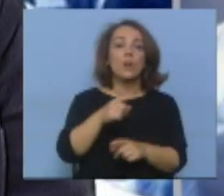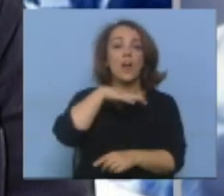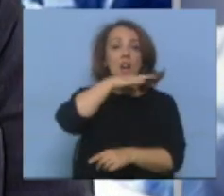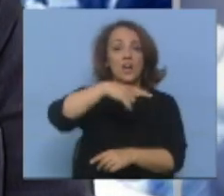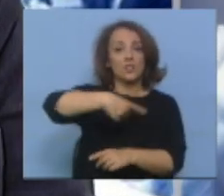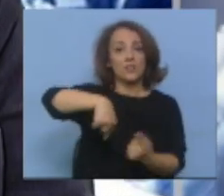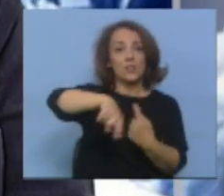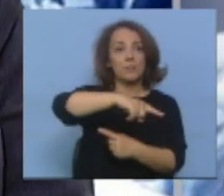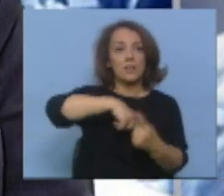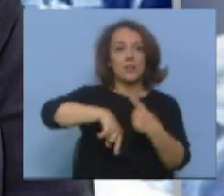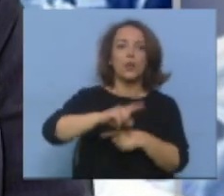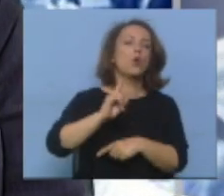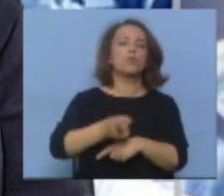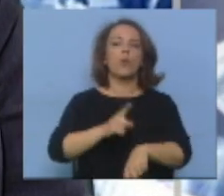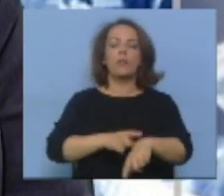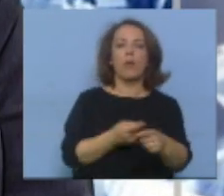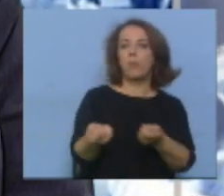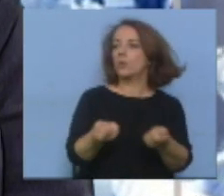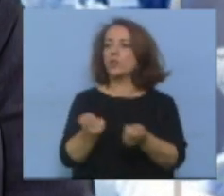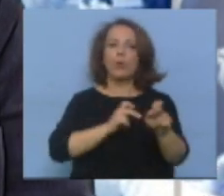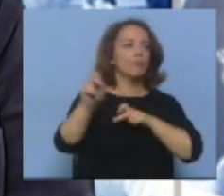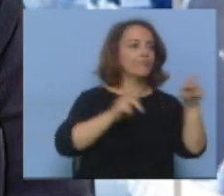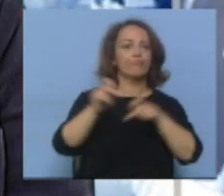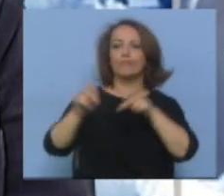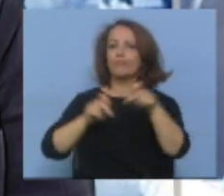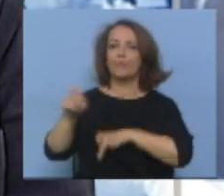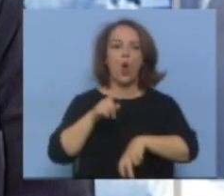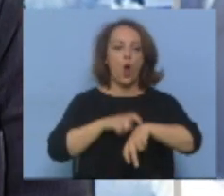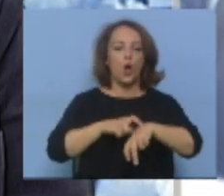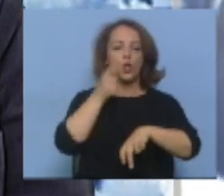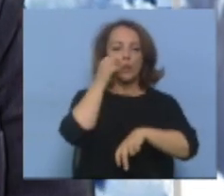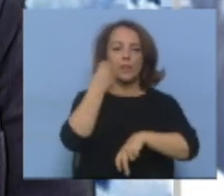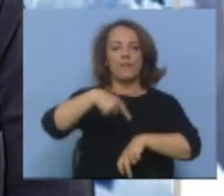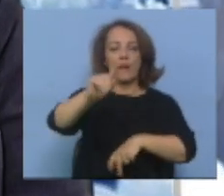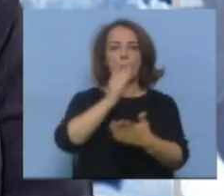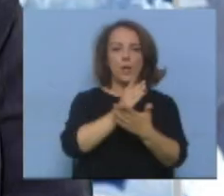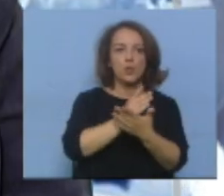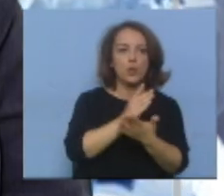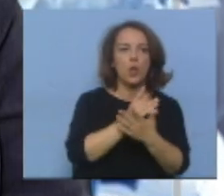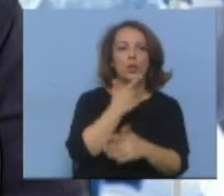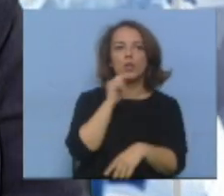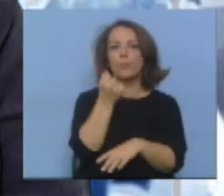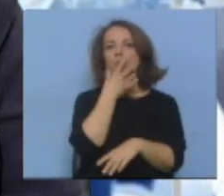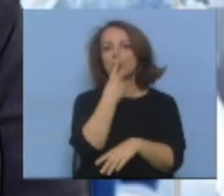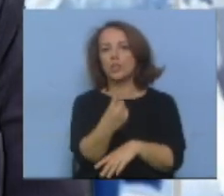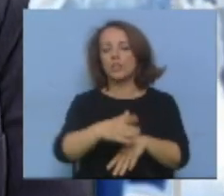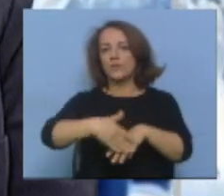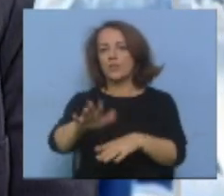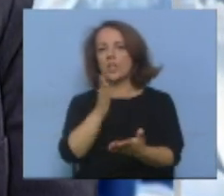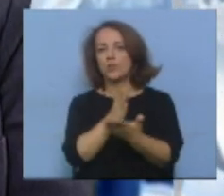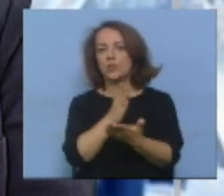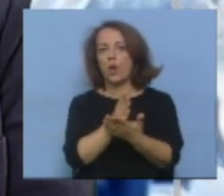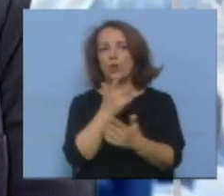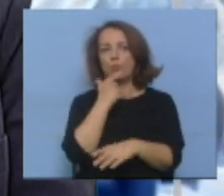estavam-se a tornar gestores de tempos e atividades, não é? A hora em que o menino vai para a escola, não pode ficar sozinho quando sai da escola, mete-se